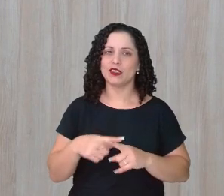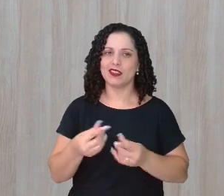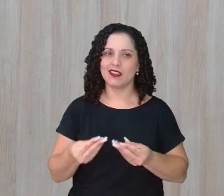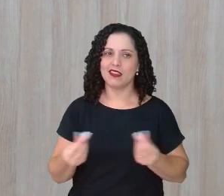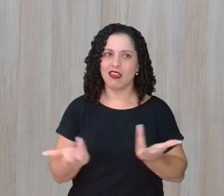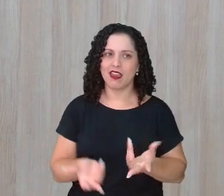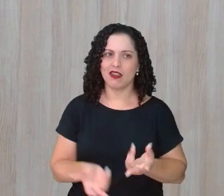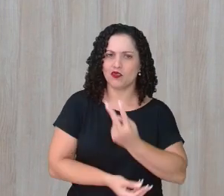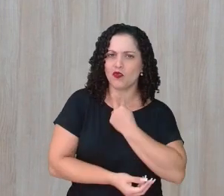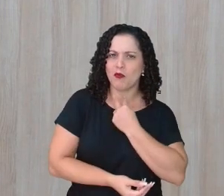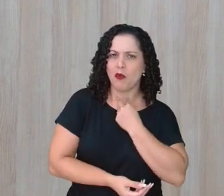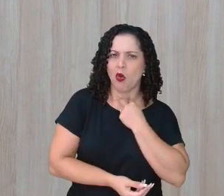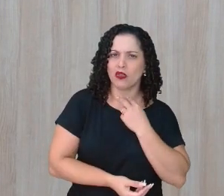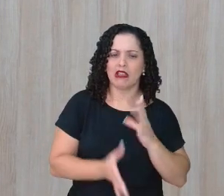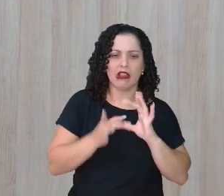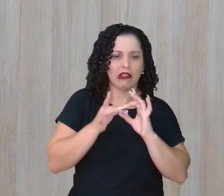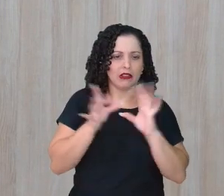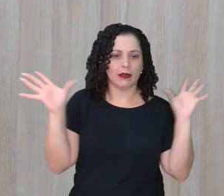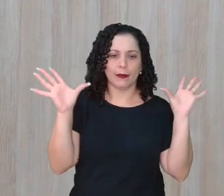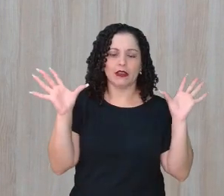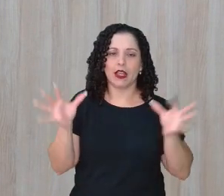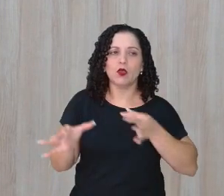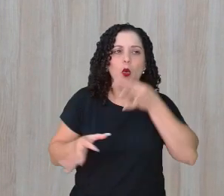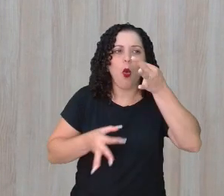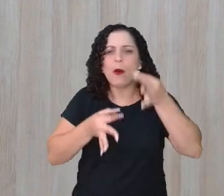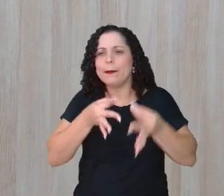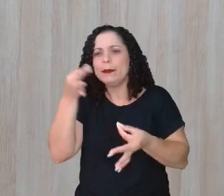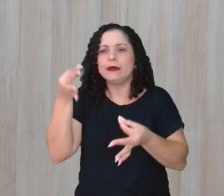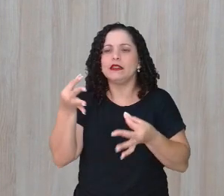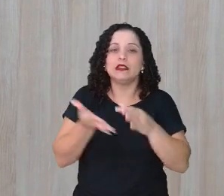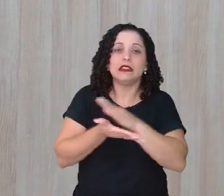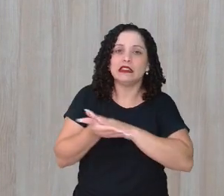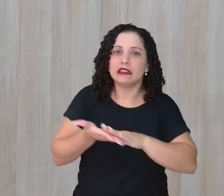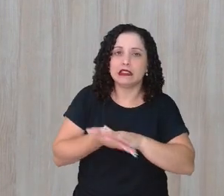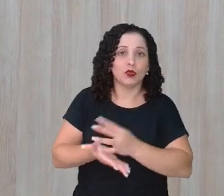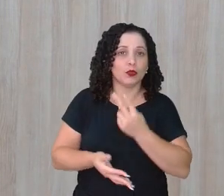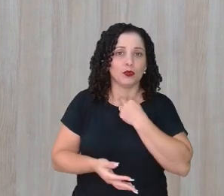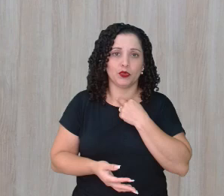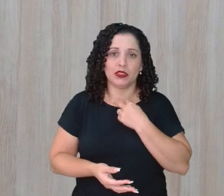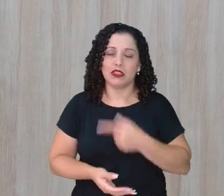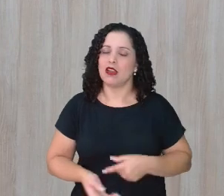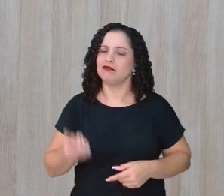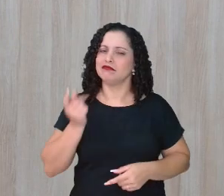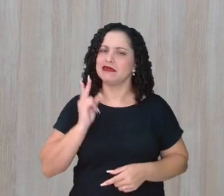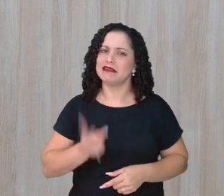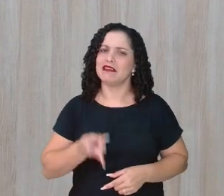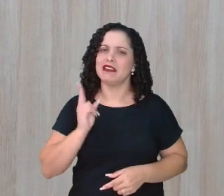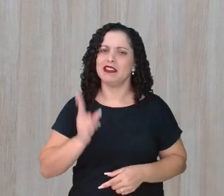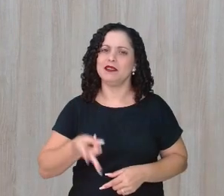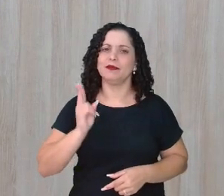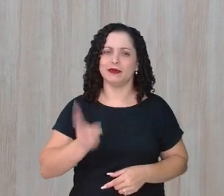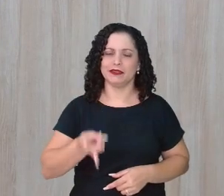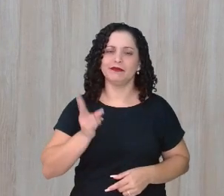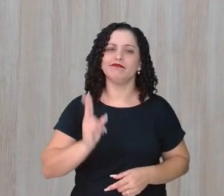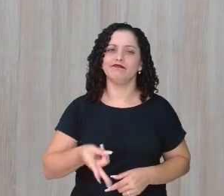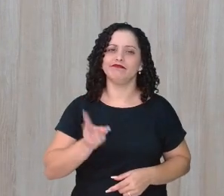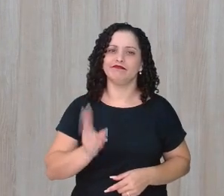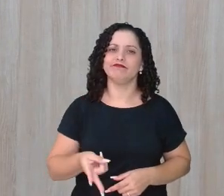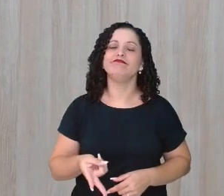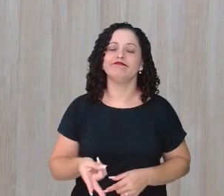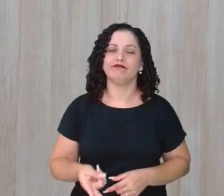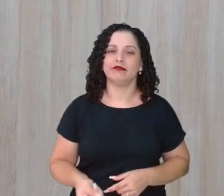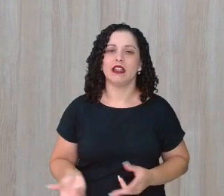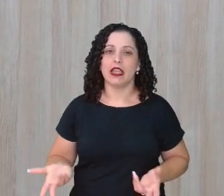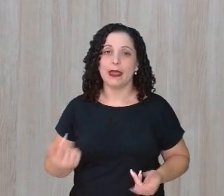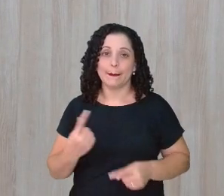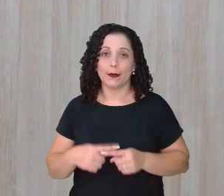não poder ter sua liberdade de expressão, acabava que ele estava reproduzindo um pouco do que era é aquele